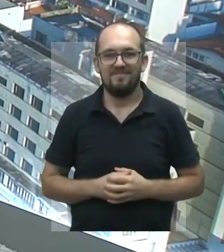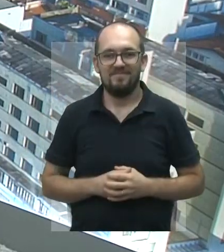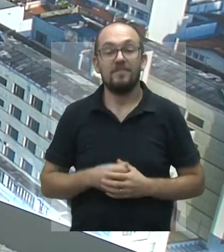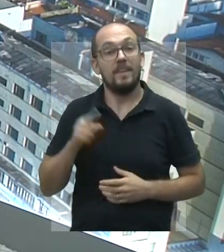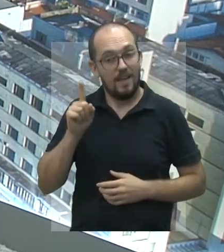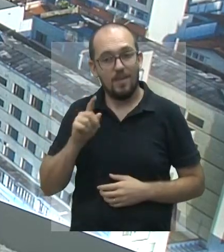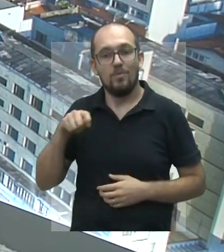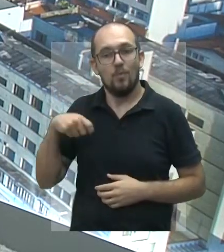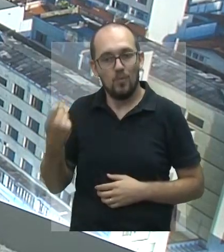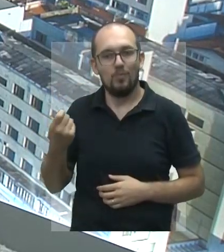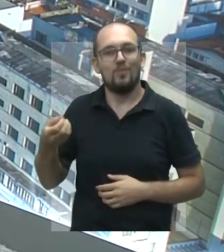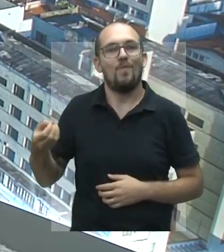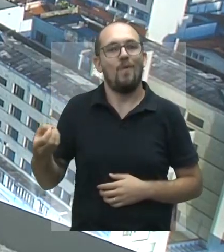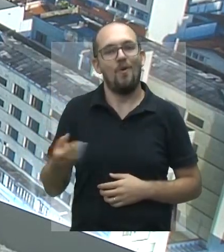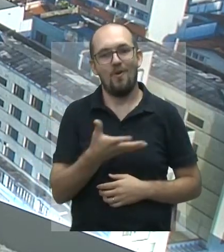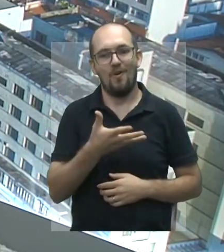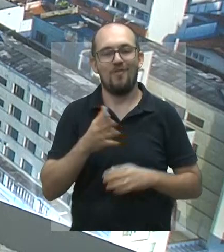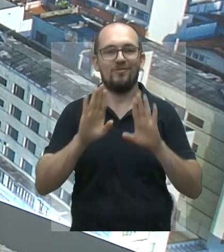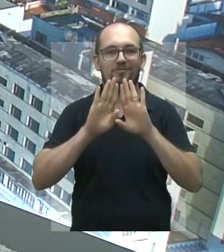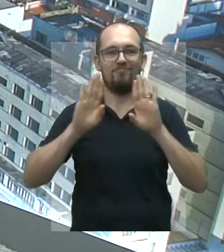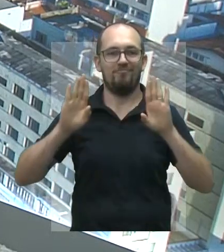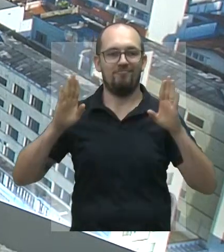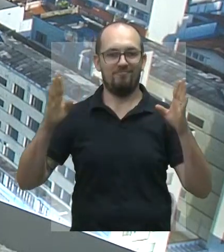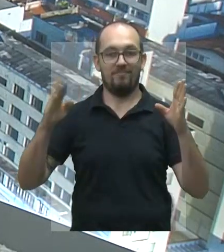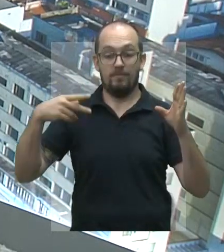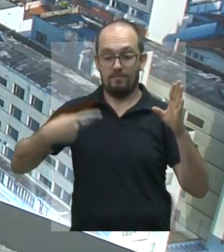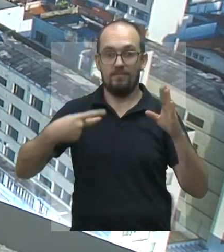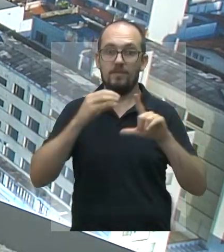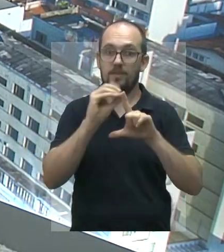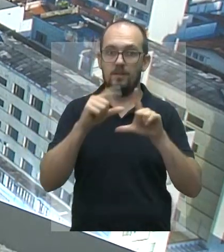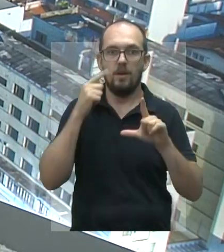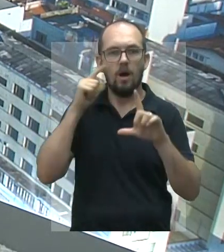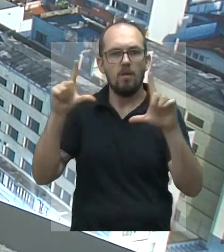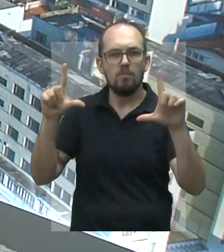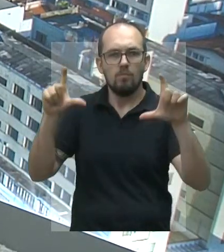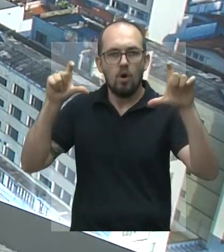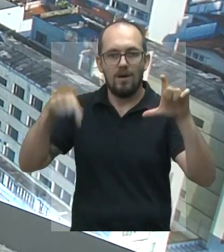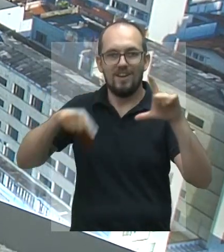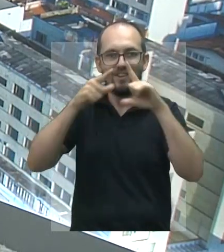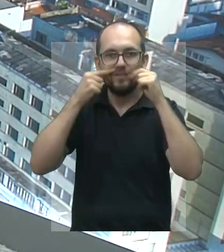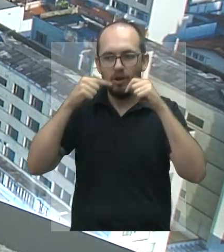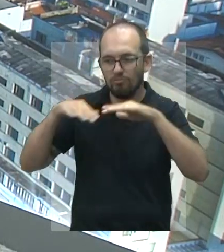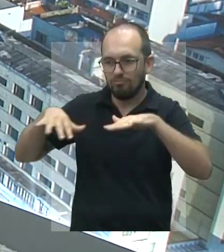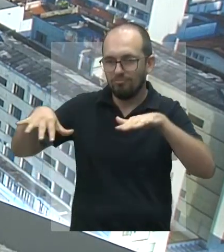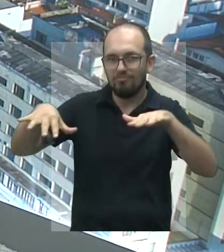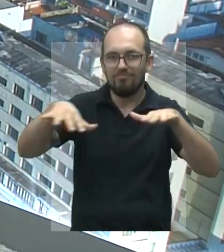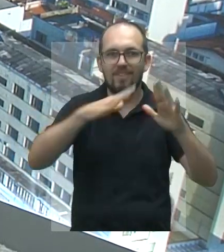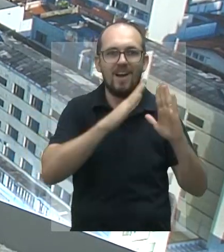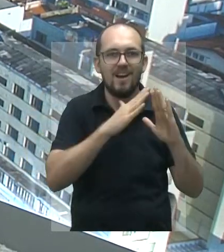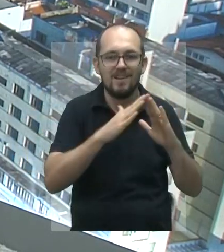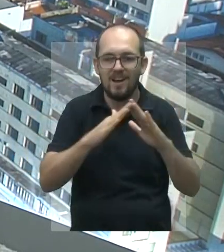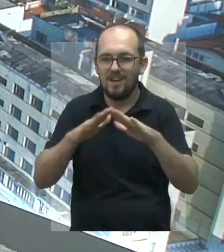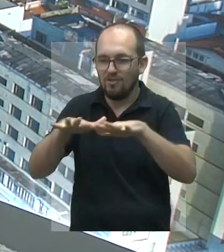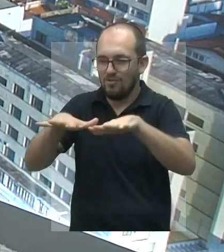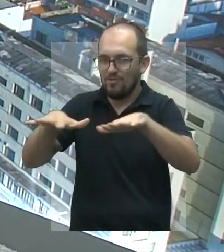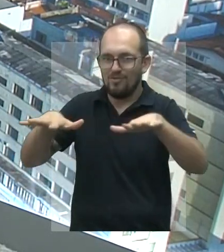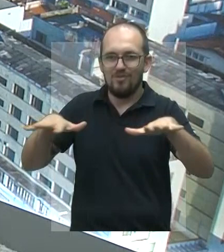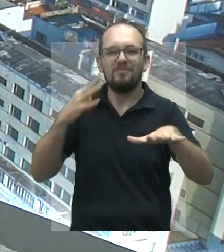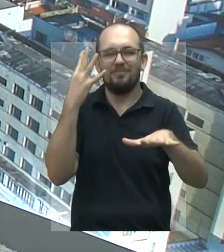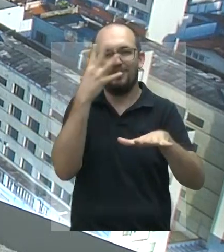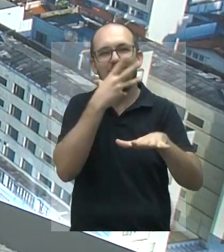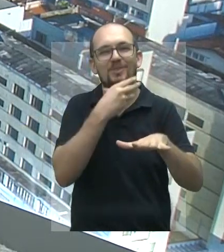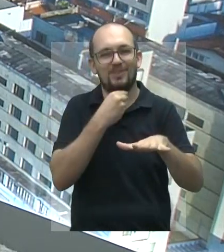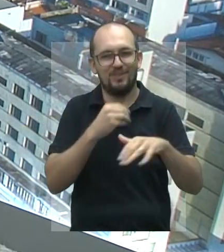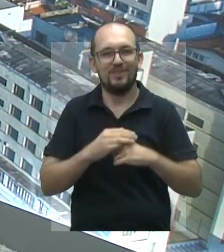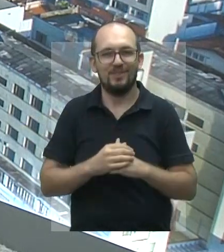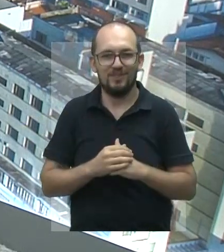ficou o novo cenário aqui do nosso Jaú em Foco, da TV Câmara. Essa foto panorâmica aqui do centrão de Jaú ficou bonito demais, hein?